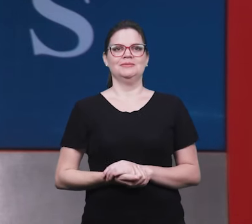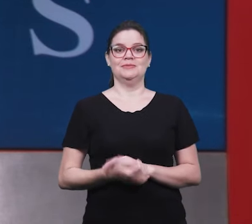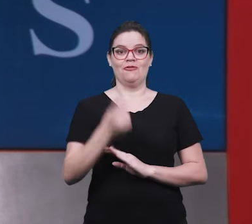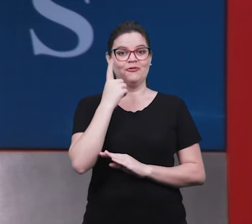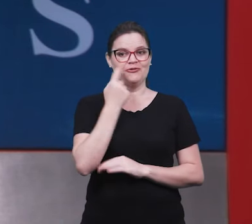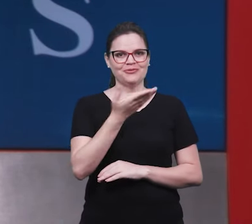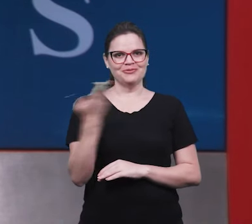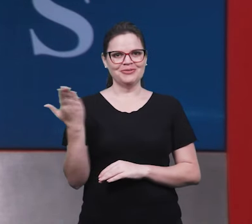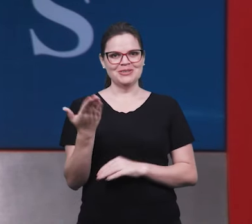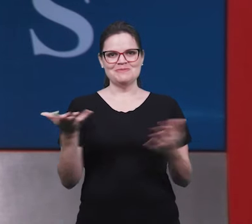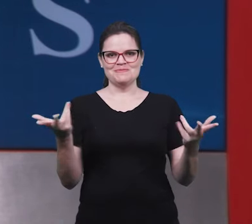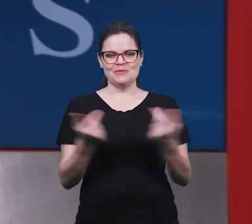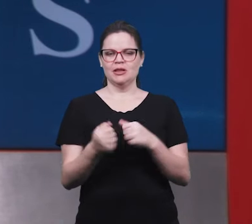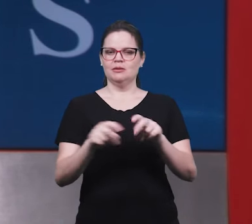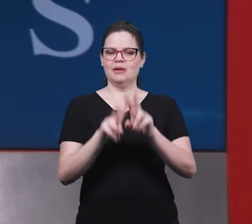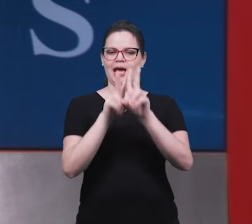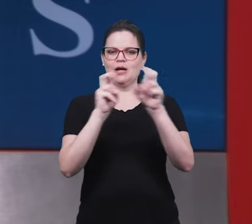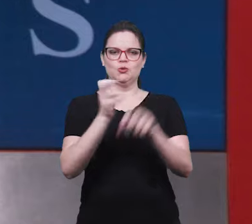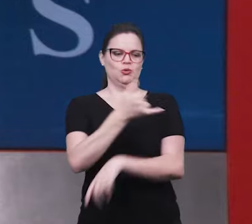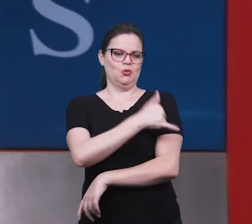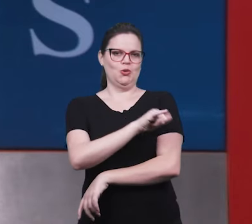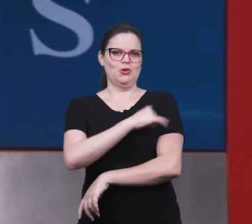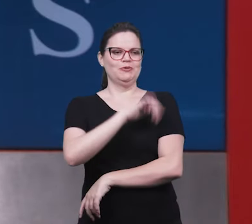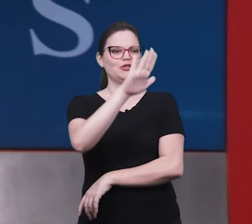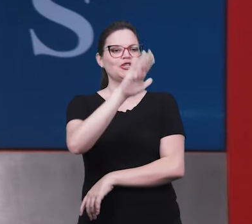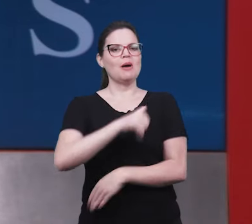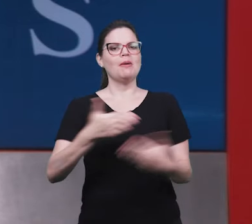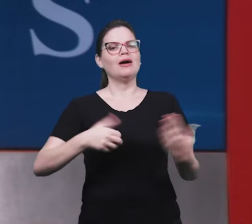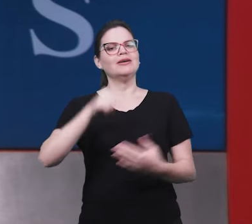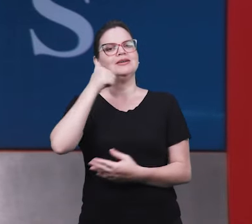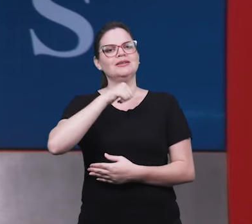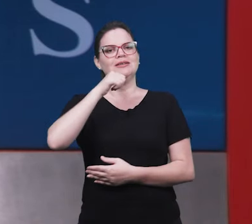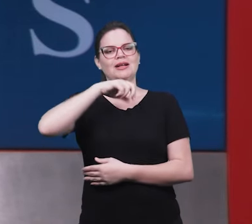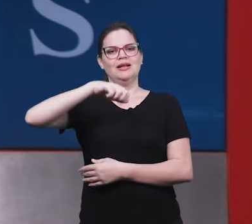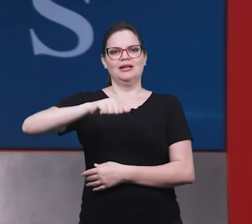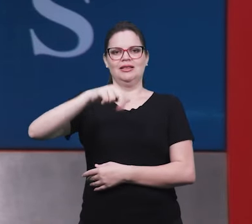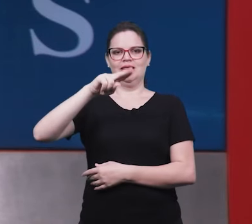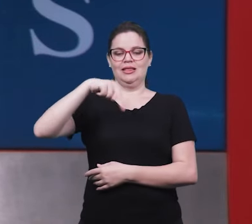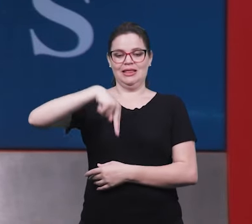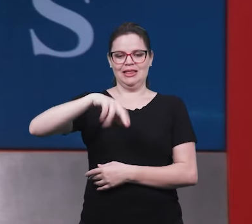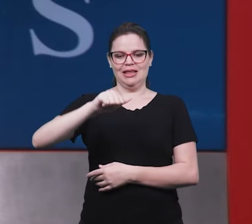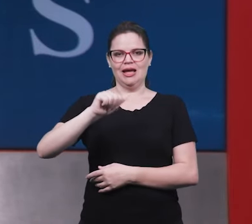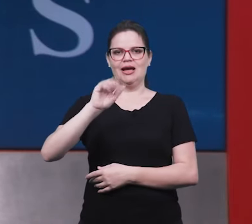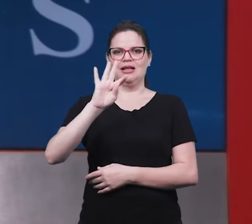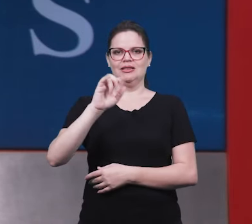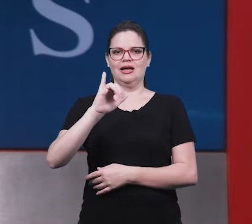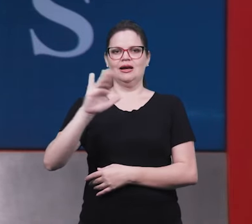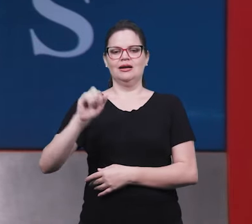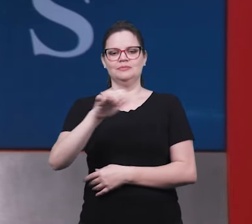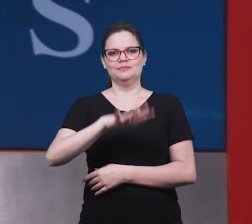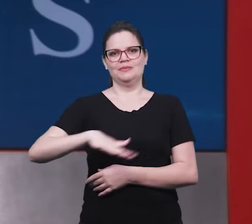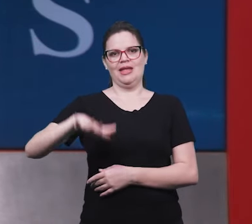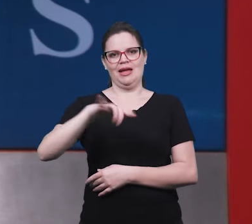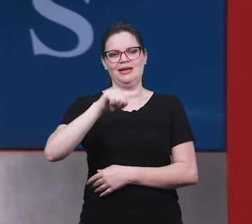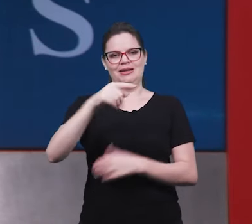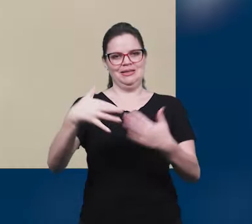maravilha né ainda falando sobre o Rio de Janeiro vamos diretamente com a nossa correspondente a irmã Natália Bento falando sobre a região